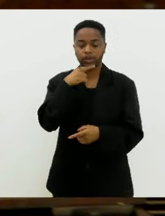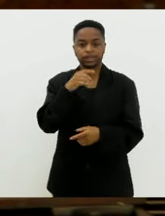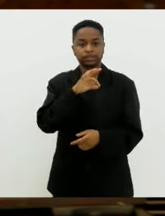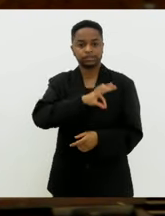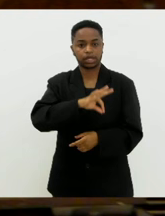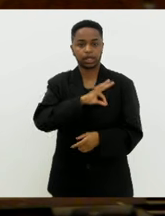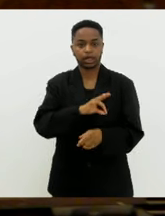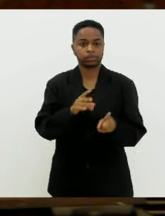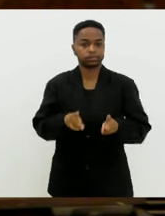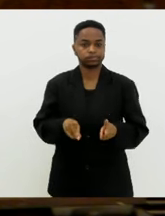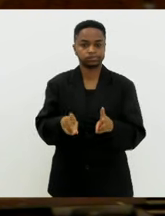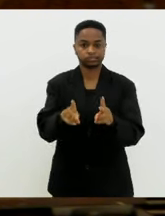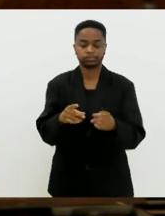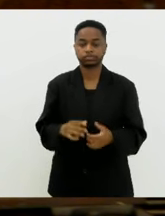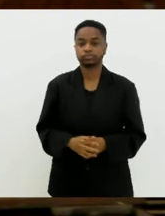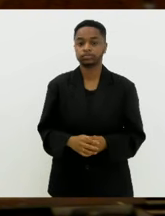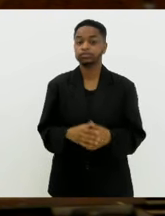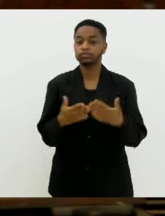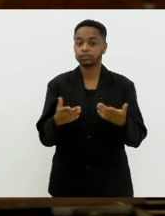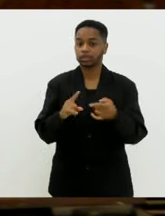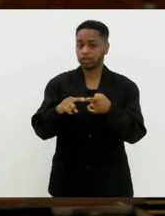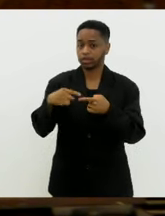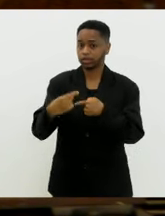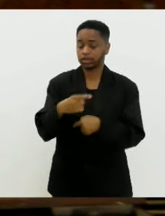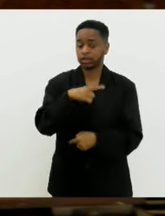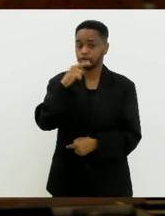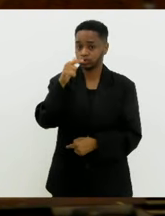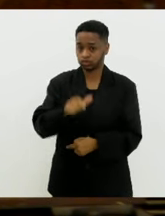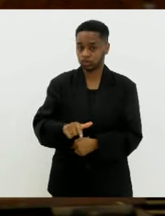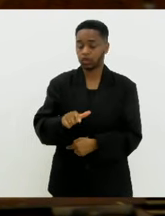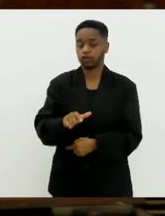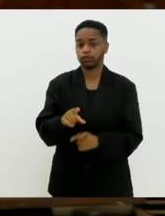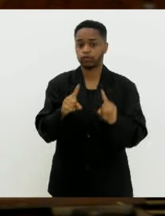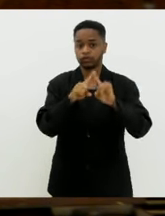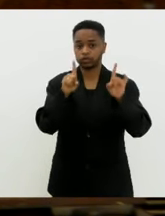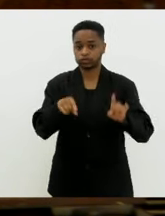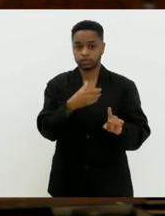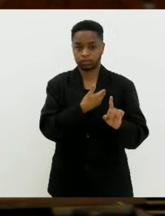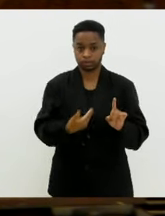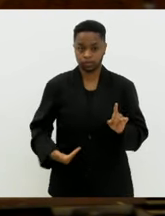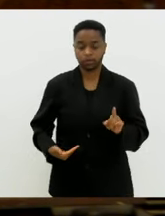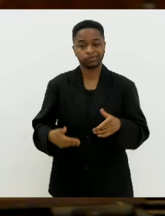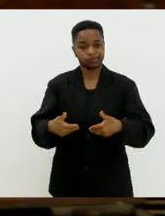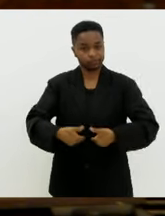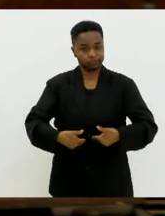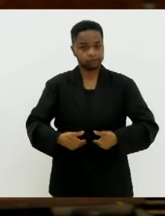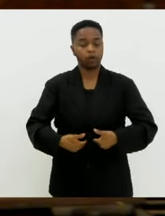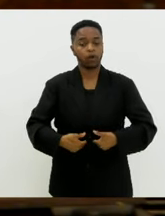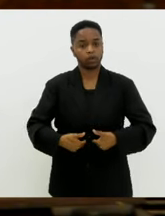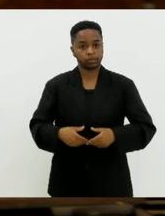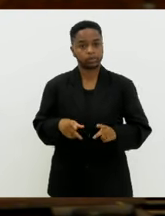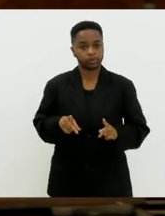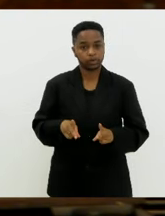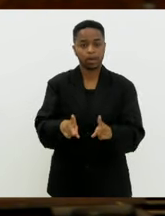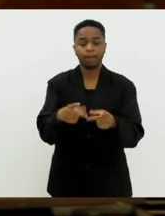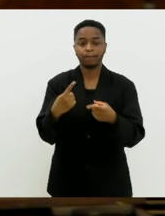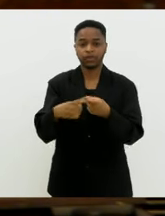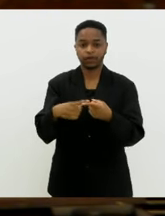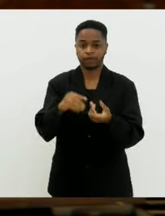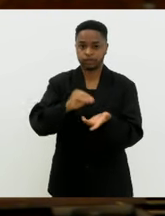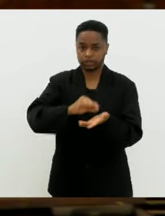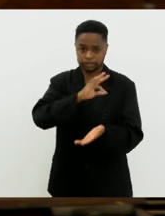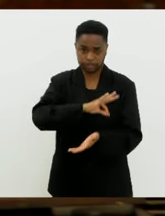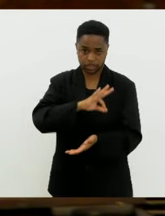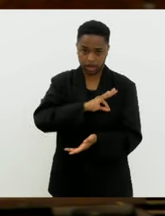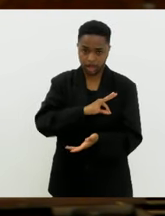defasados. Daqui a pouco a gente vai ter novamente servidor do Estado passando fome. Não mais porque está sem receber salário, como a gente